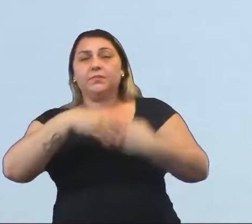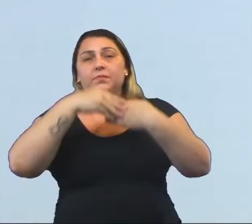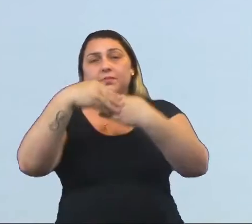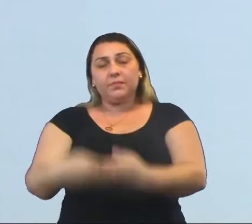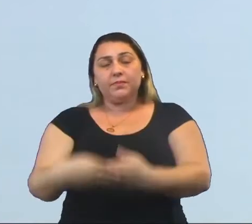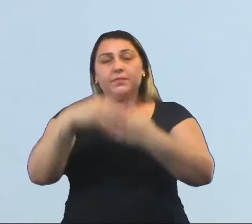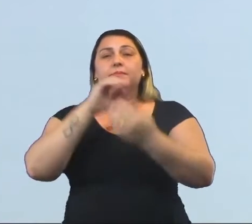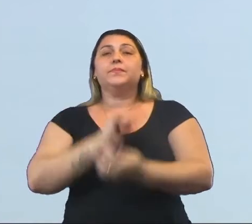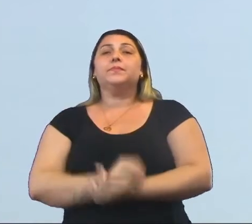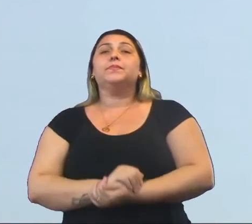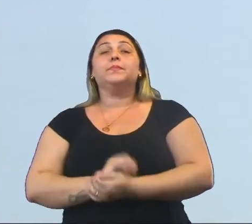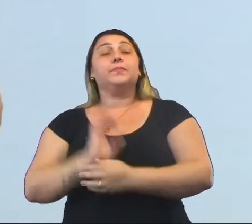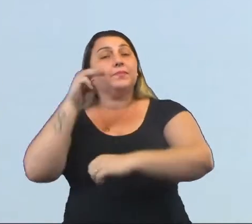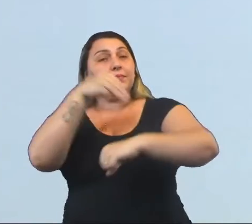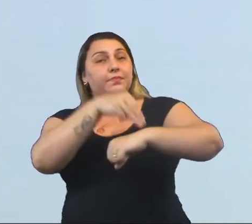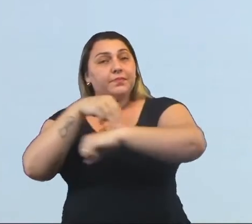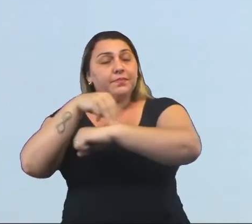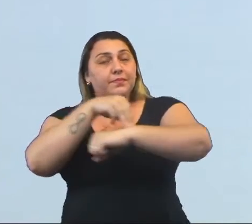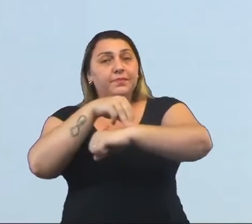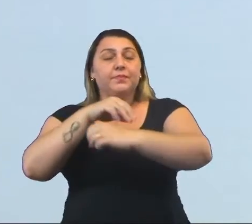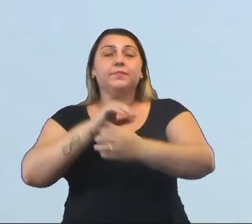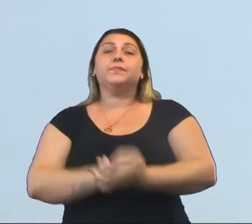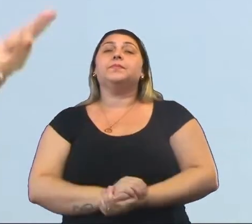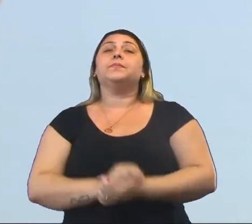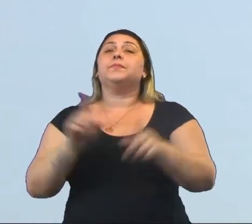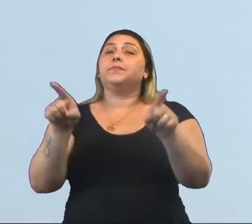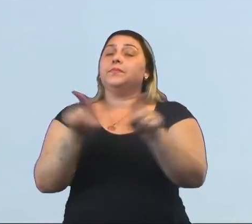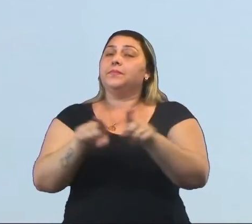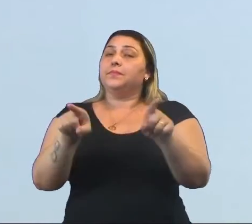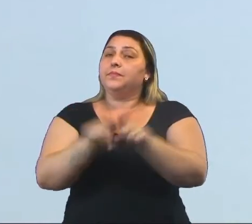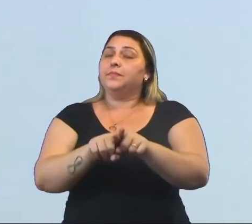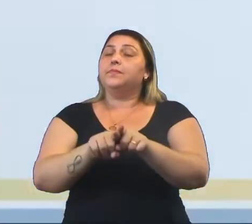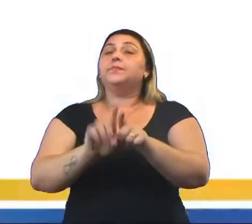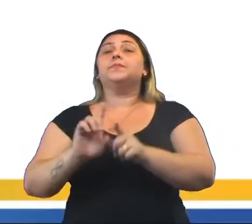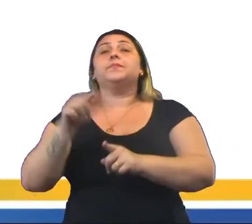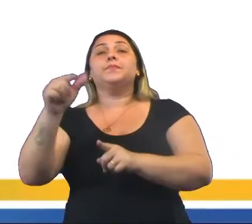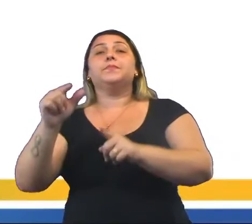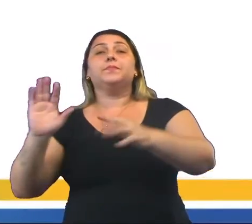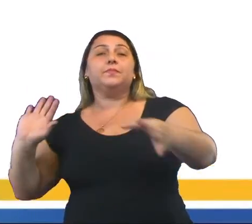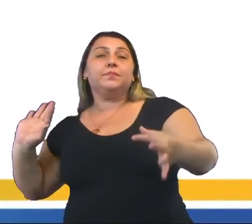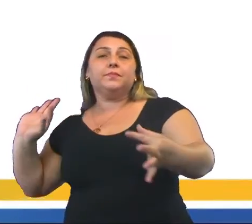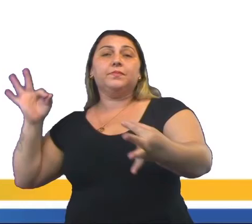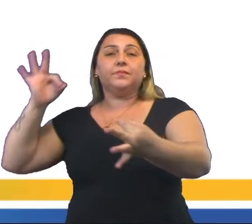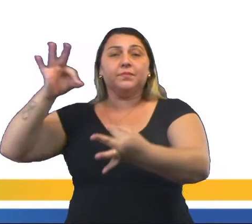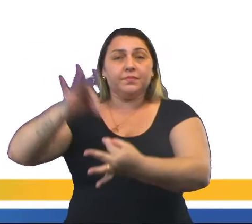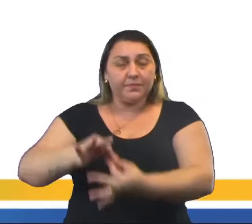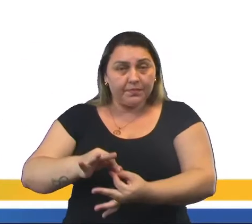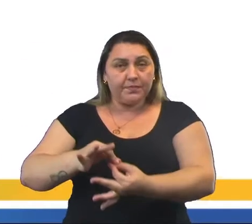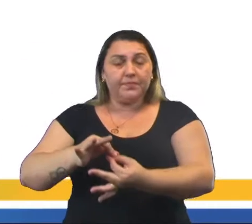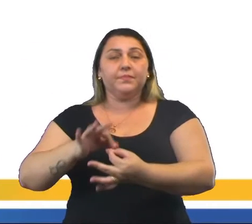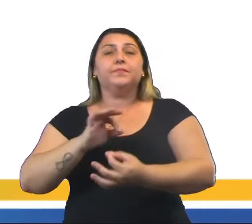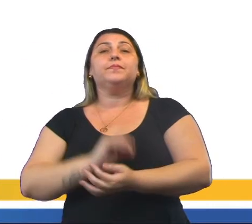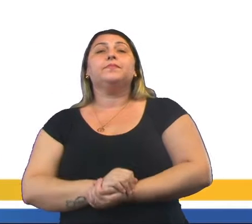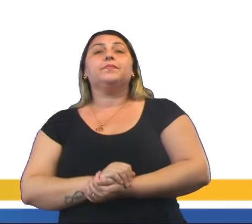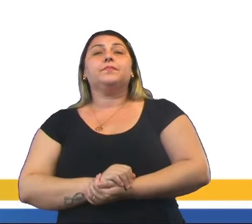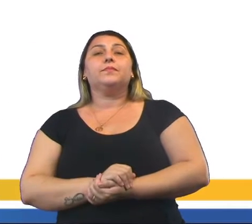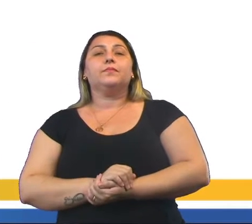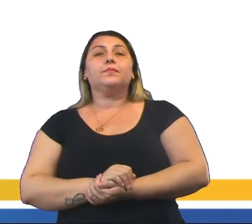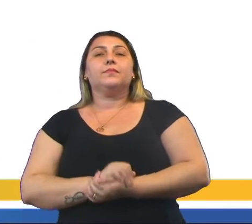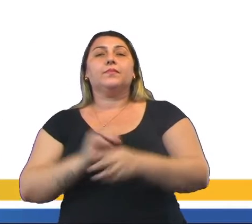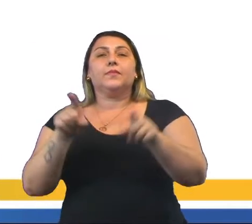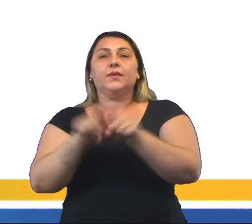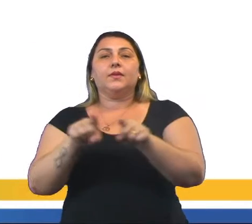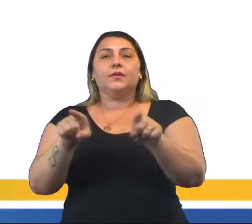Então esse foi o momento. E em contraposição ao classicismo, né, em contraposição a